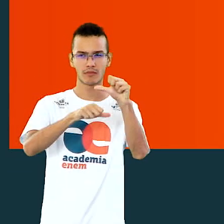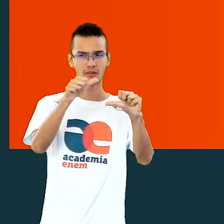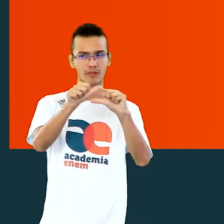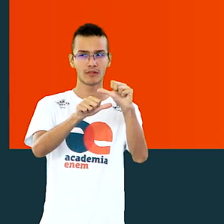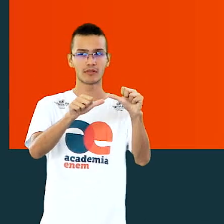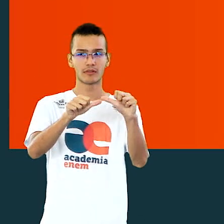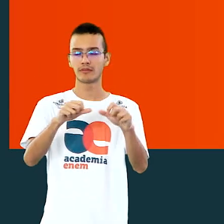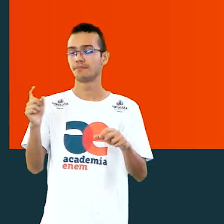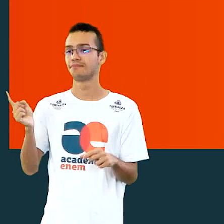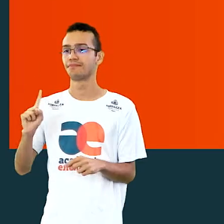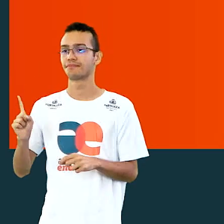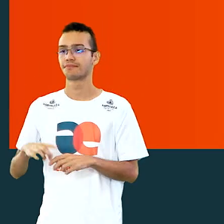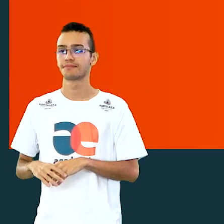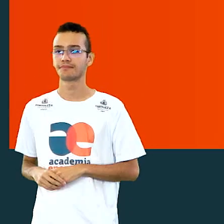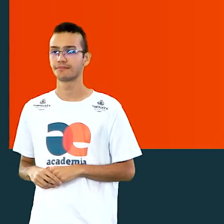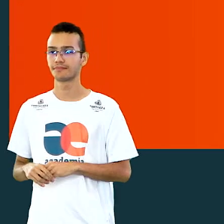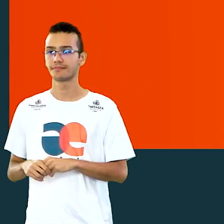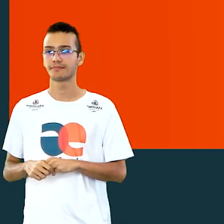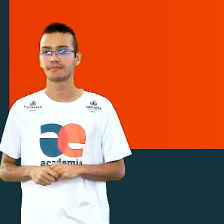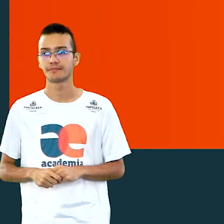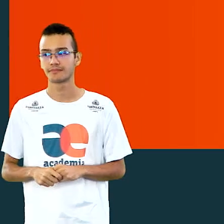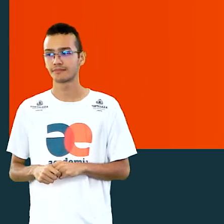Não.